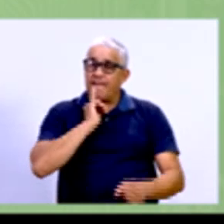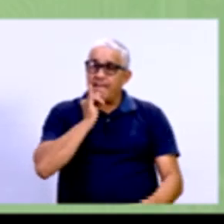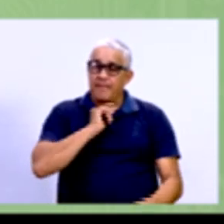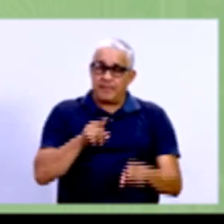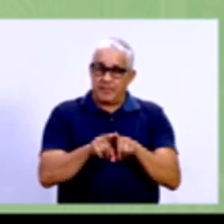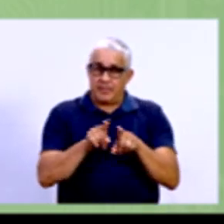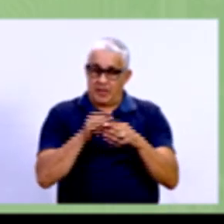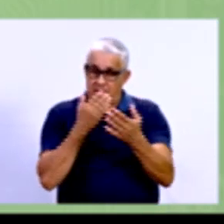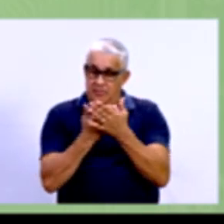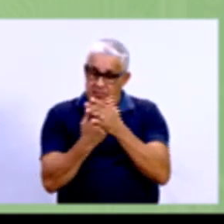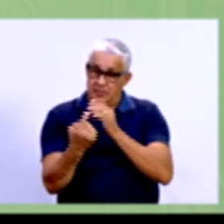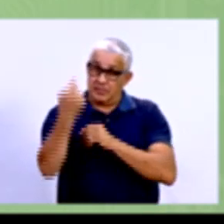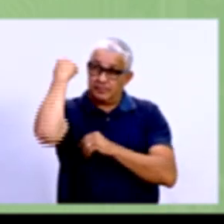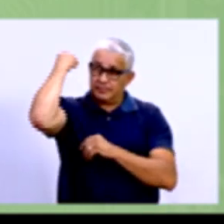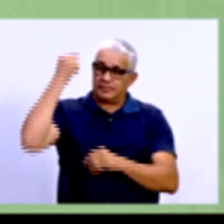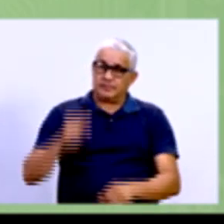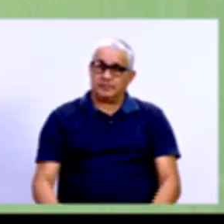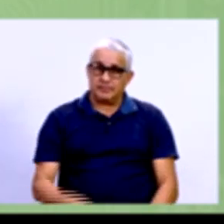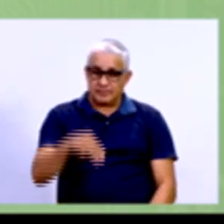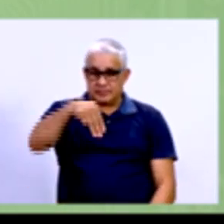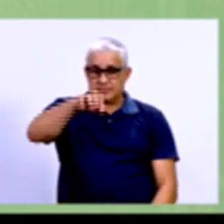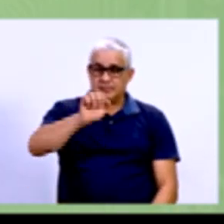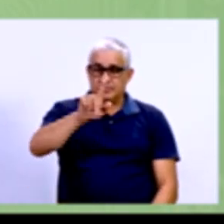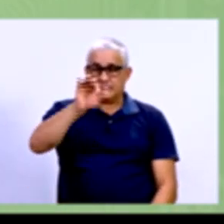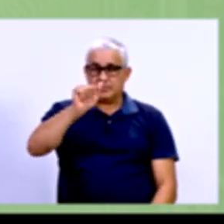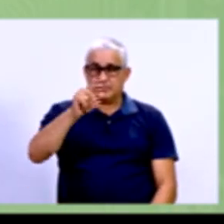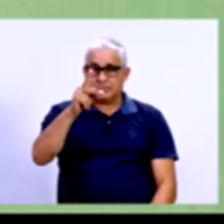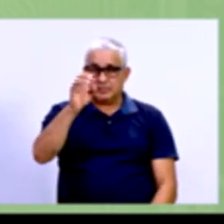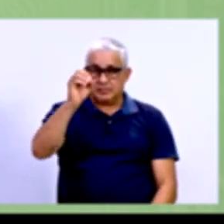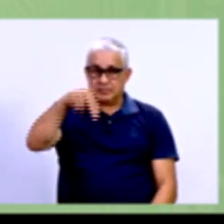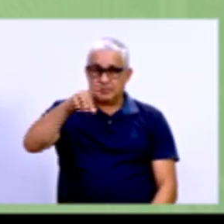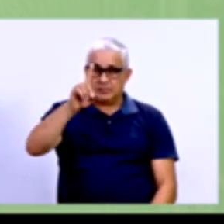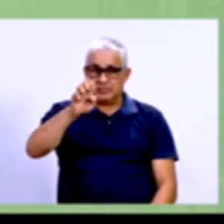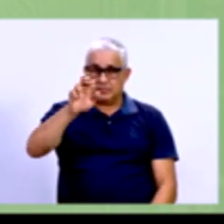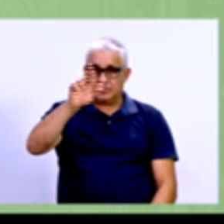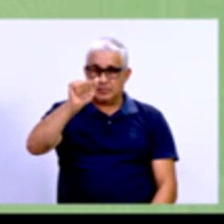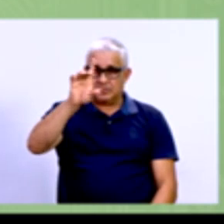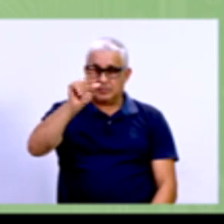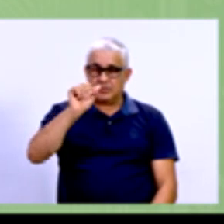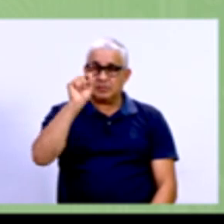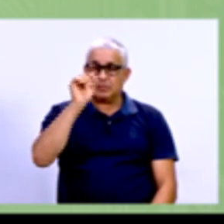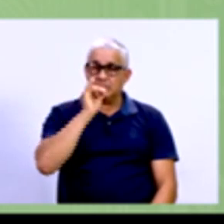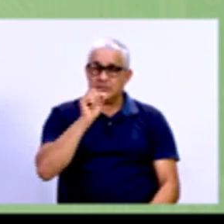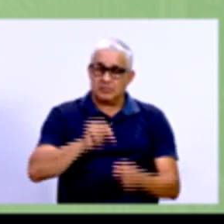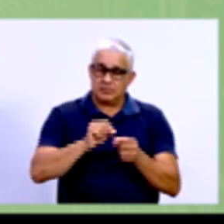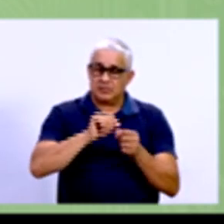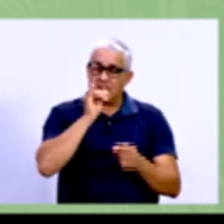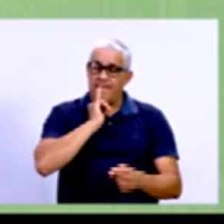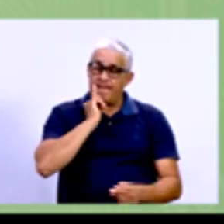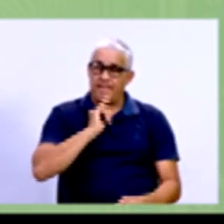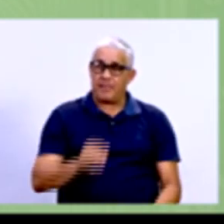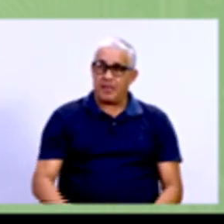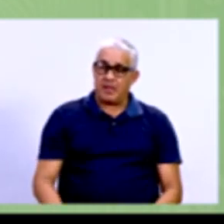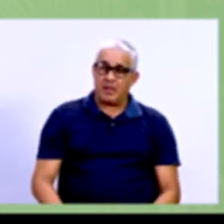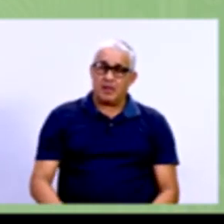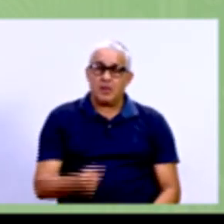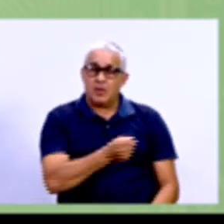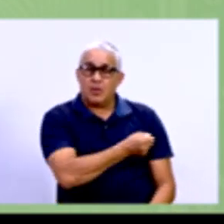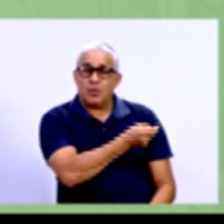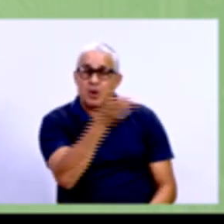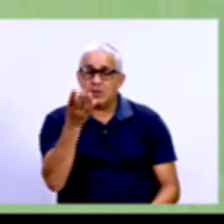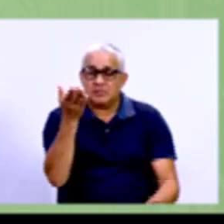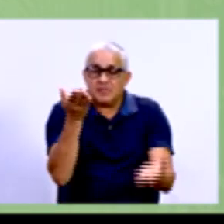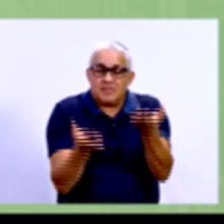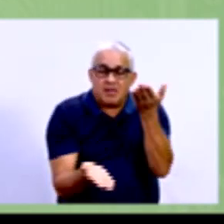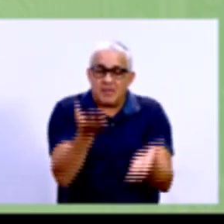durante as nossas aulas. Então, a média ponderada, o que a gente vai fazer? A gente vai pegar, nesse exemplo, a quantidade de quilos que a gente comprou de